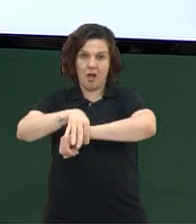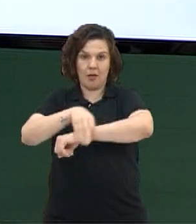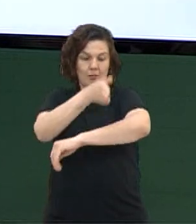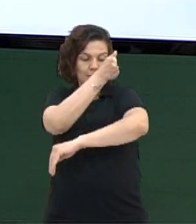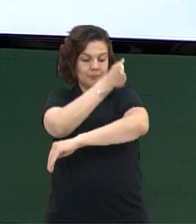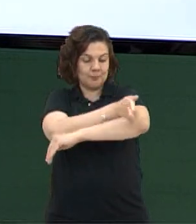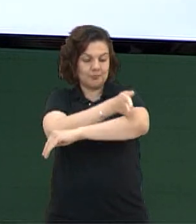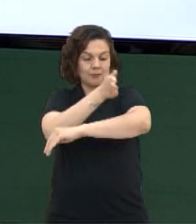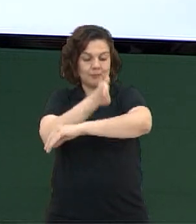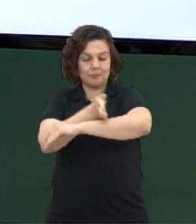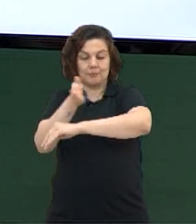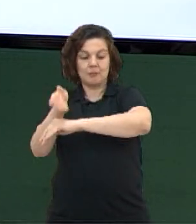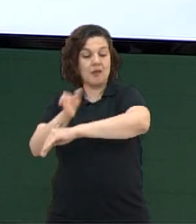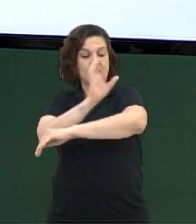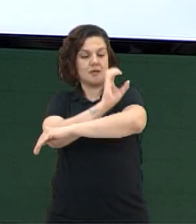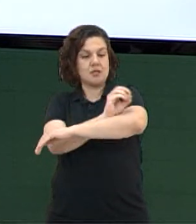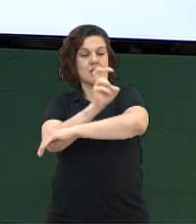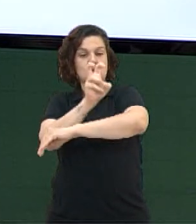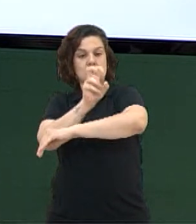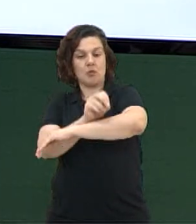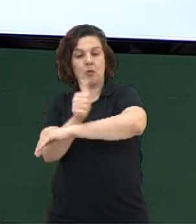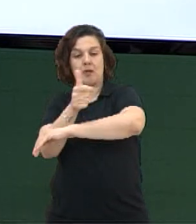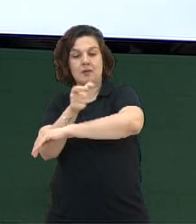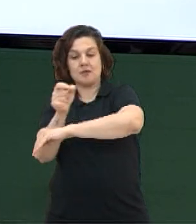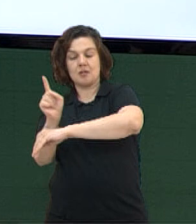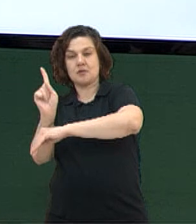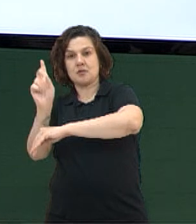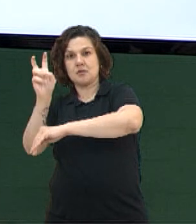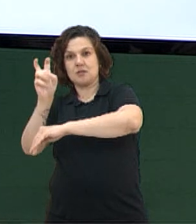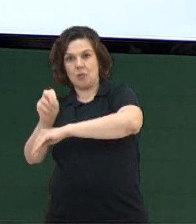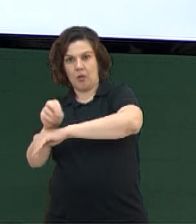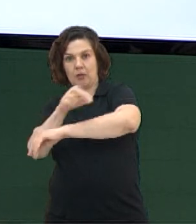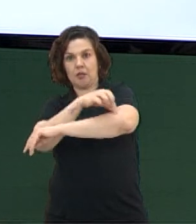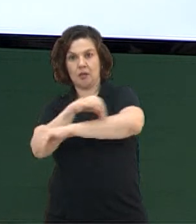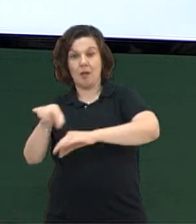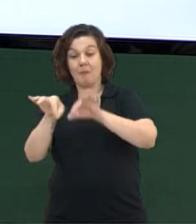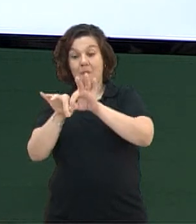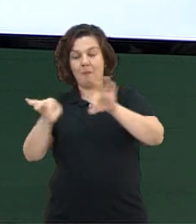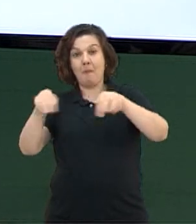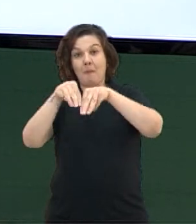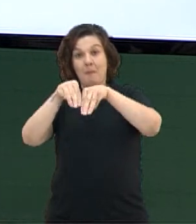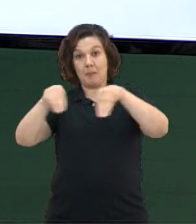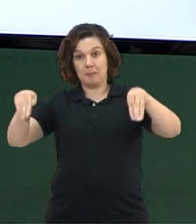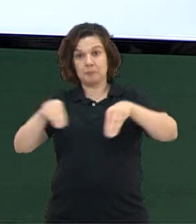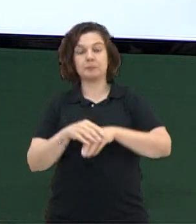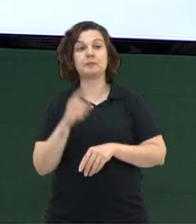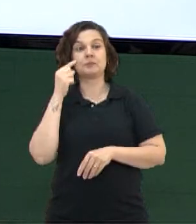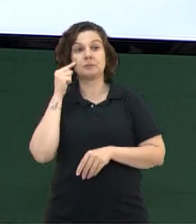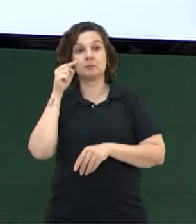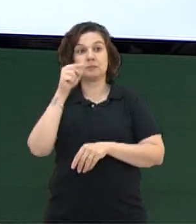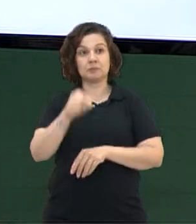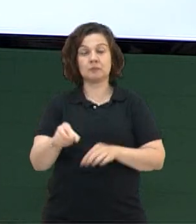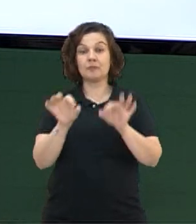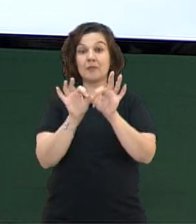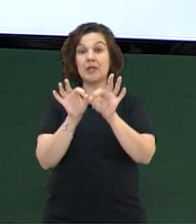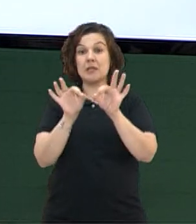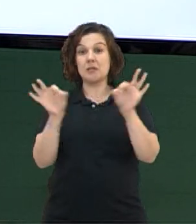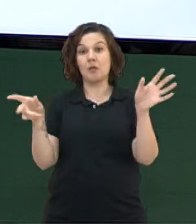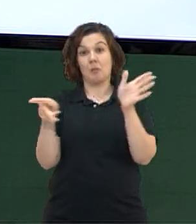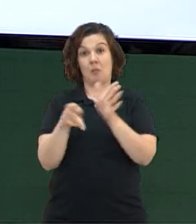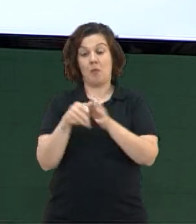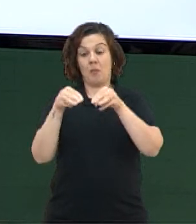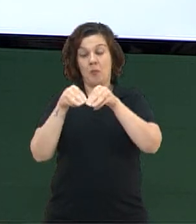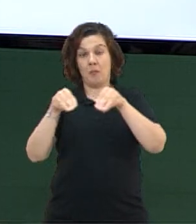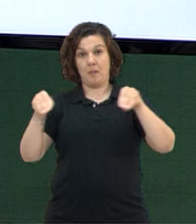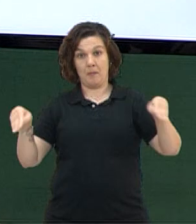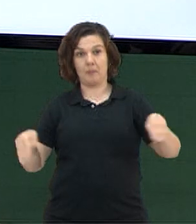onde você tem números 0, 50, 100, 150 metros. Essa é uma escala gráfica que está representando as distâncias em